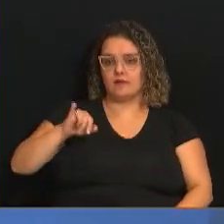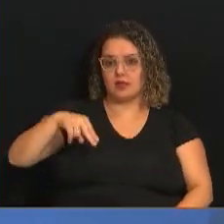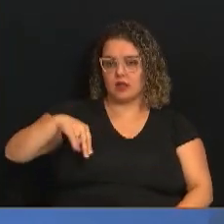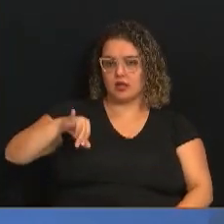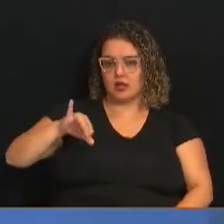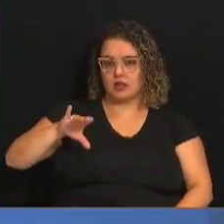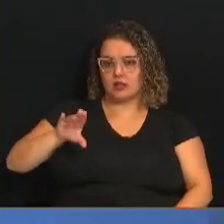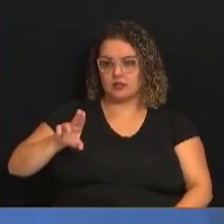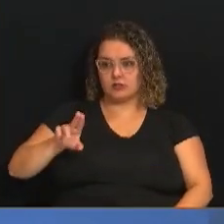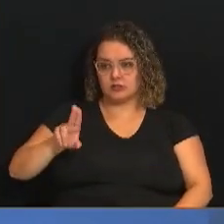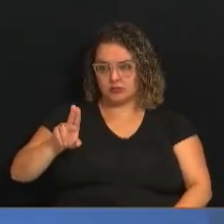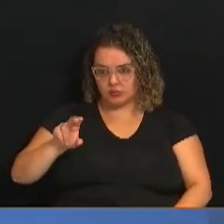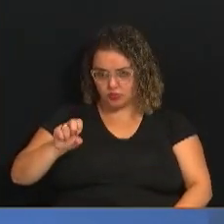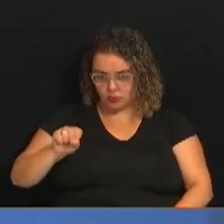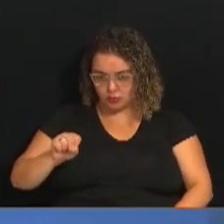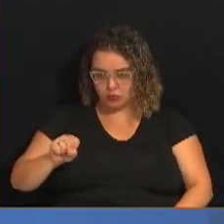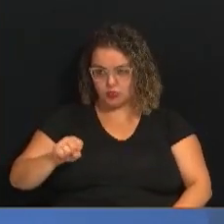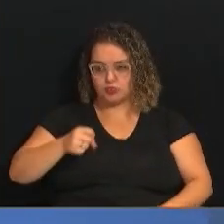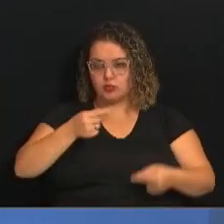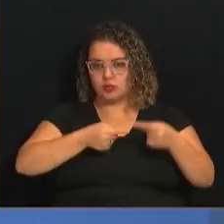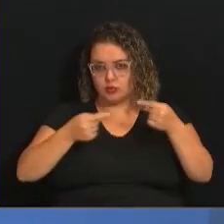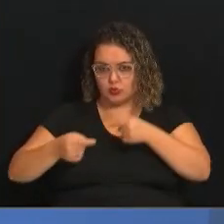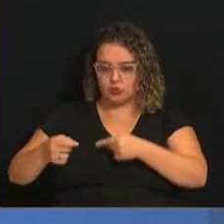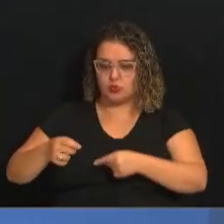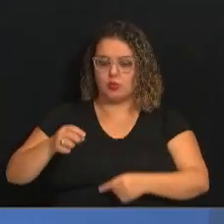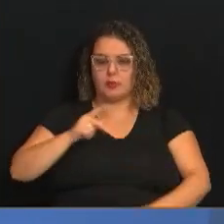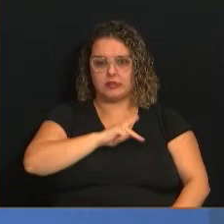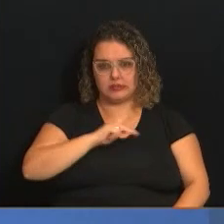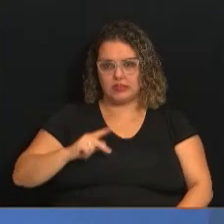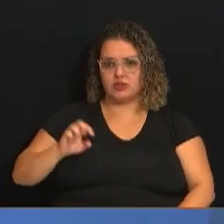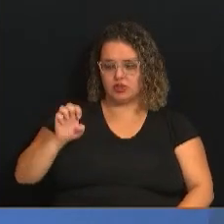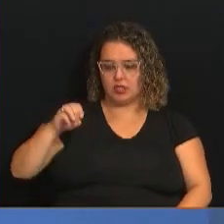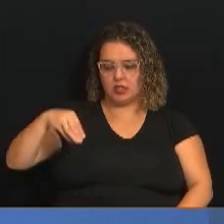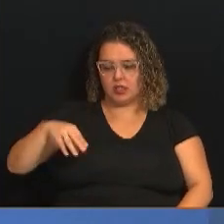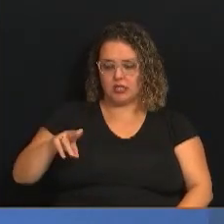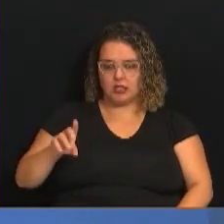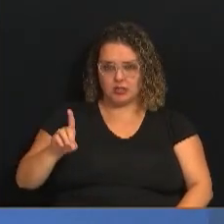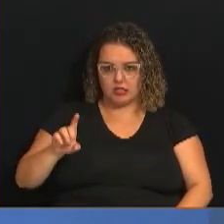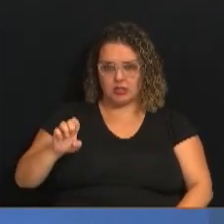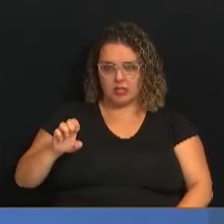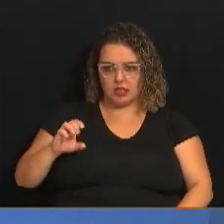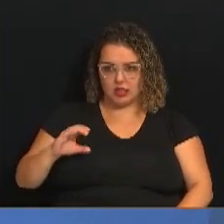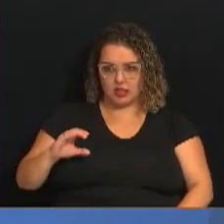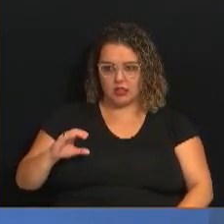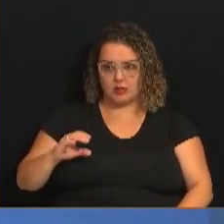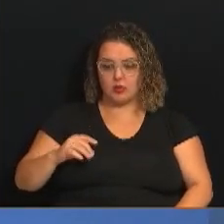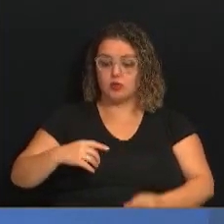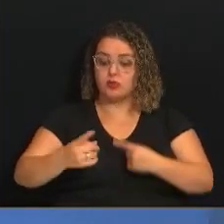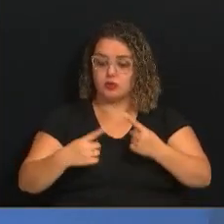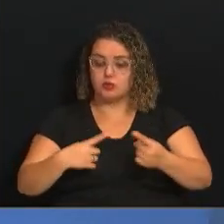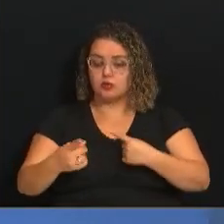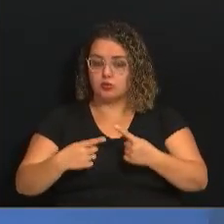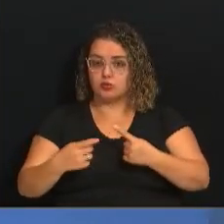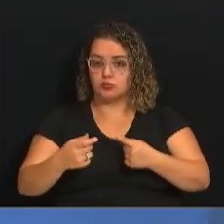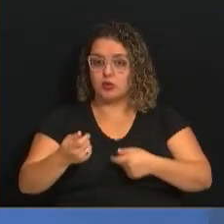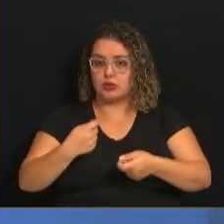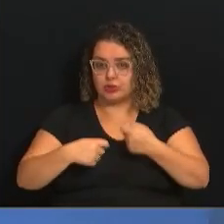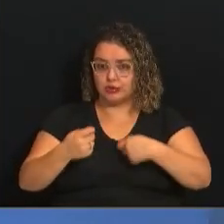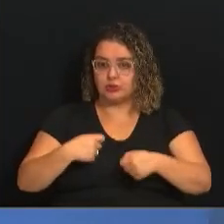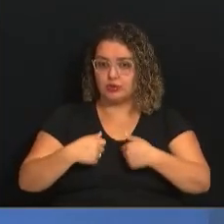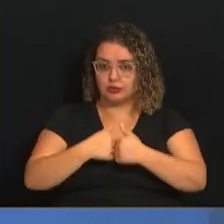debater a nova gestão da empresa, que é responsável pelo gerenciamento do trânsito e o transporte aqui da